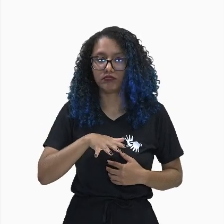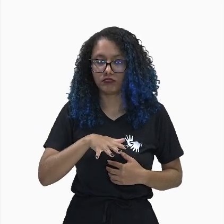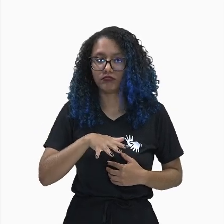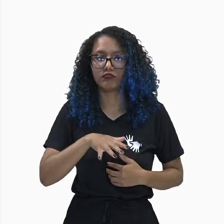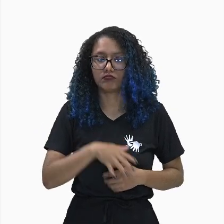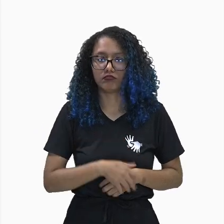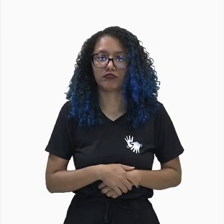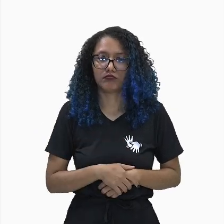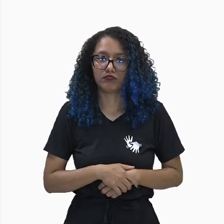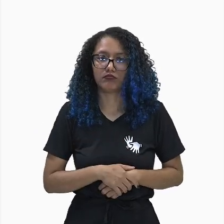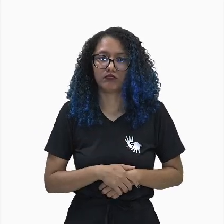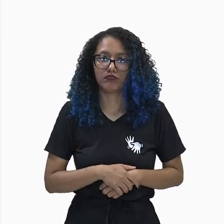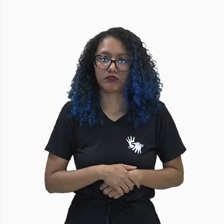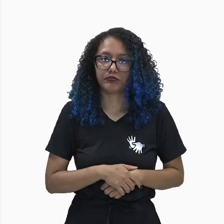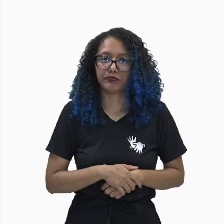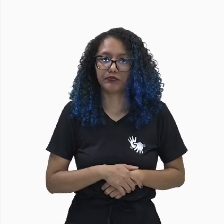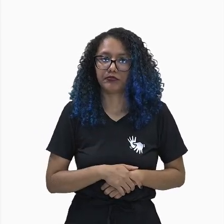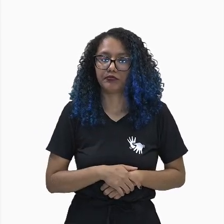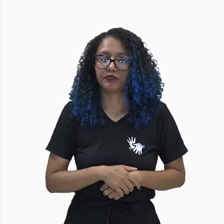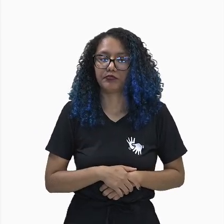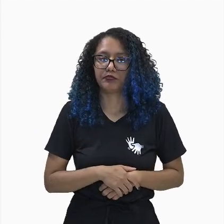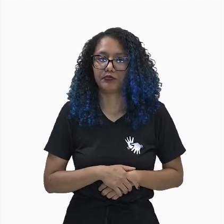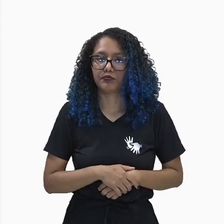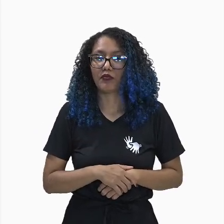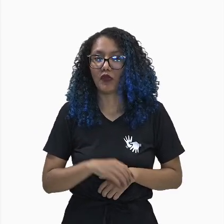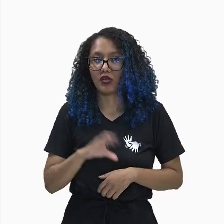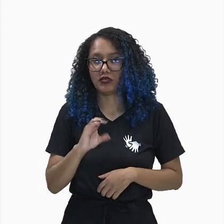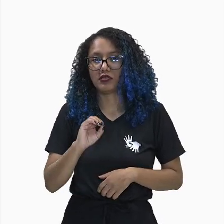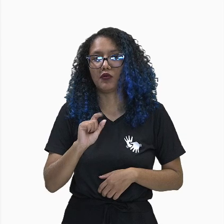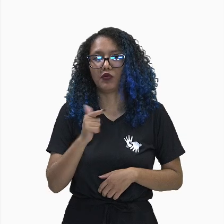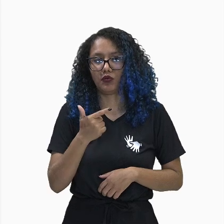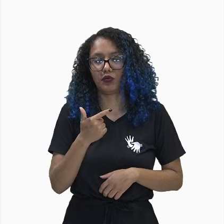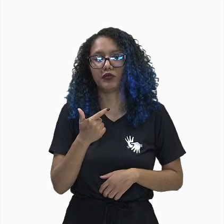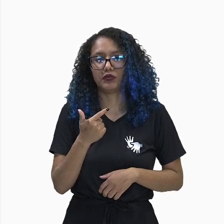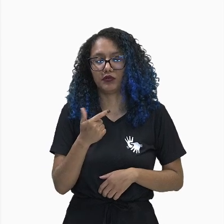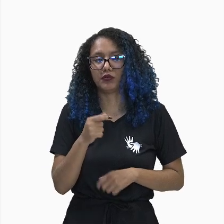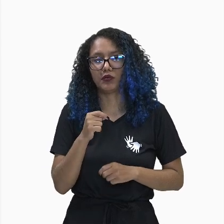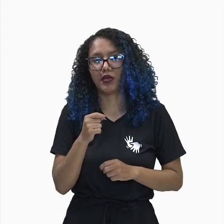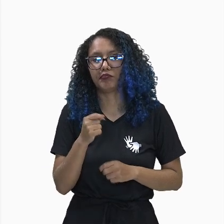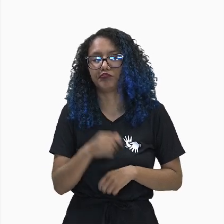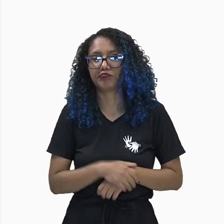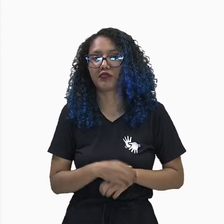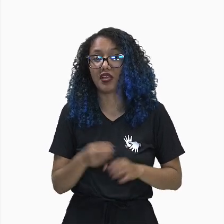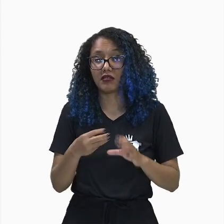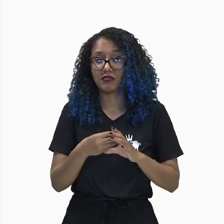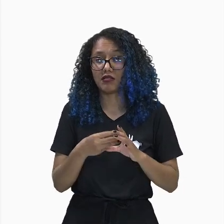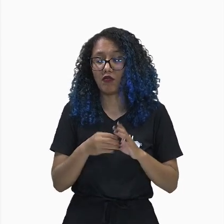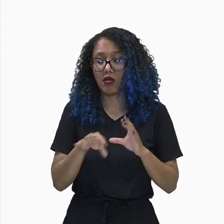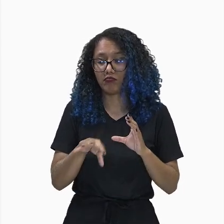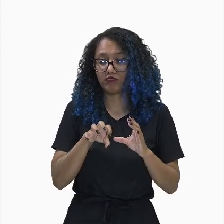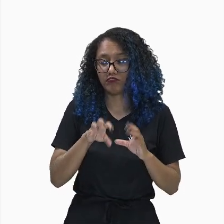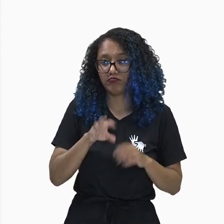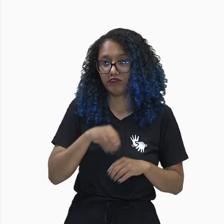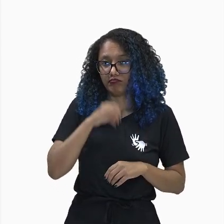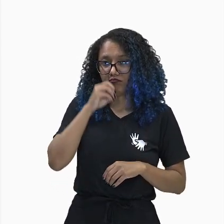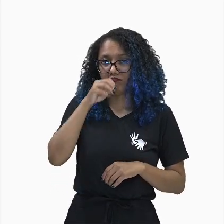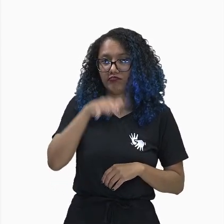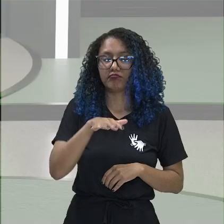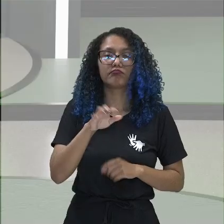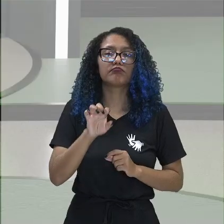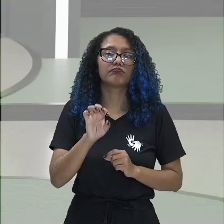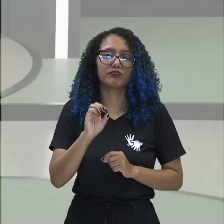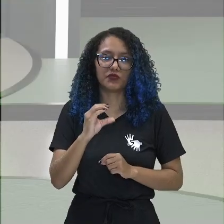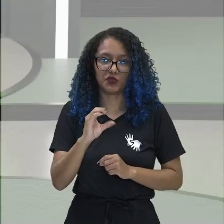um resultado aí da respiração celular, que é o CO2. Tá? Então, nós vamos ver aí